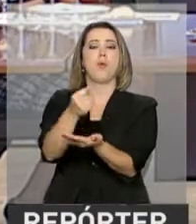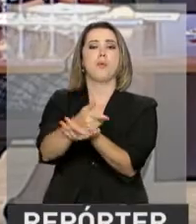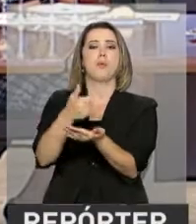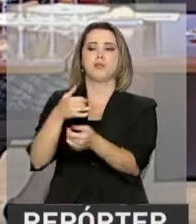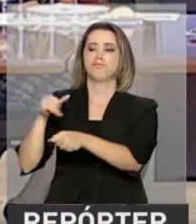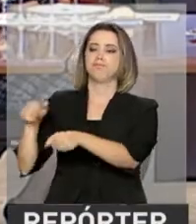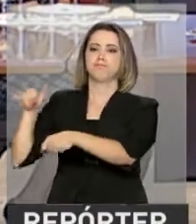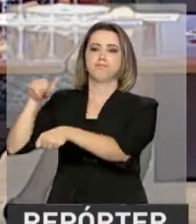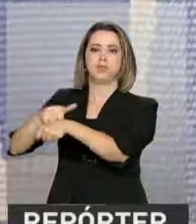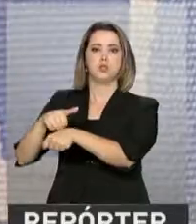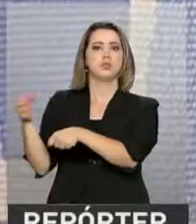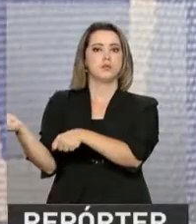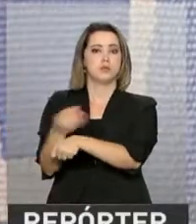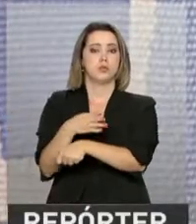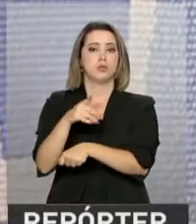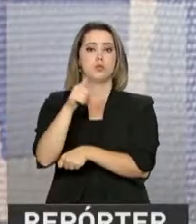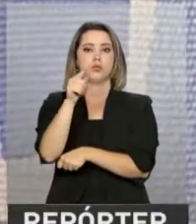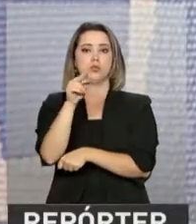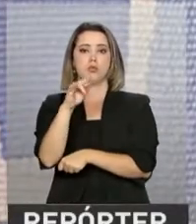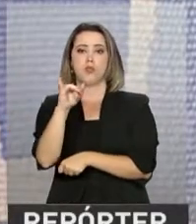de sucesso entre os países